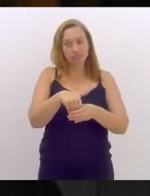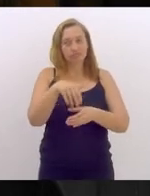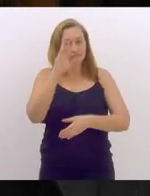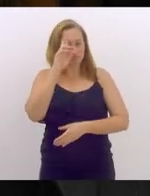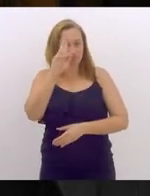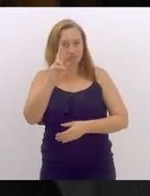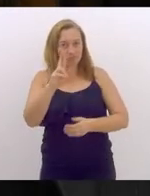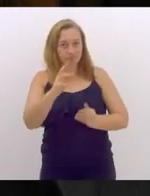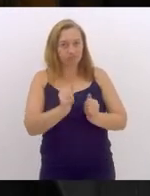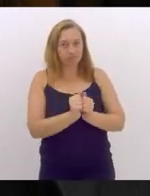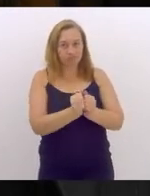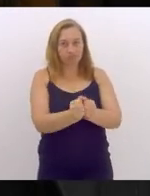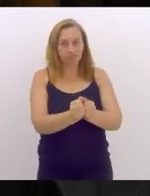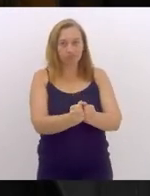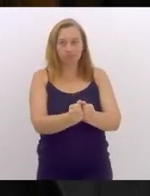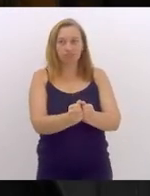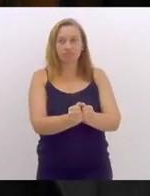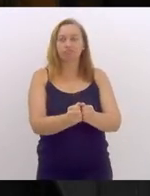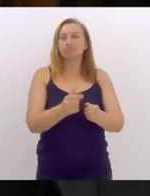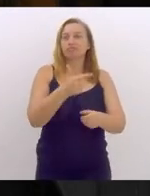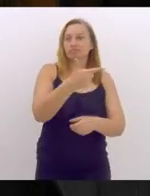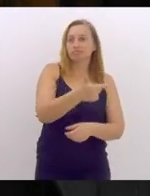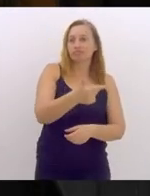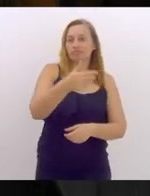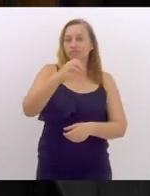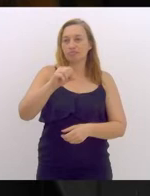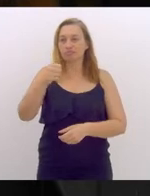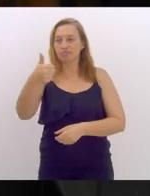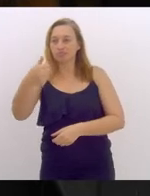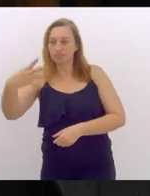ativamente de 2014